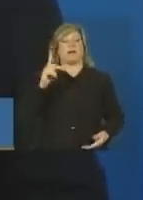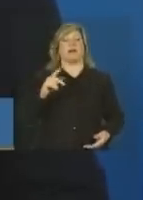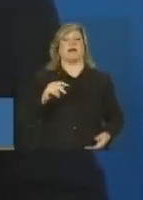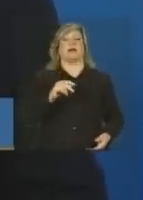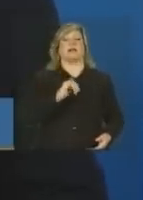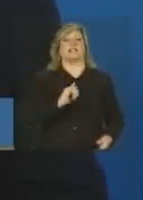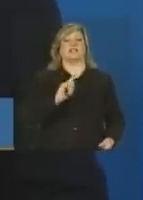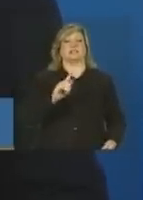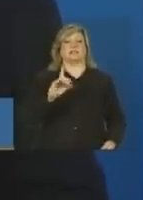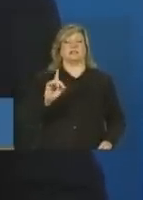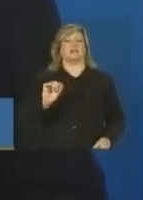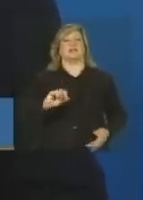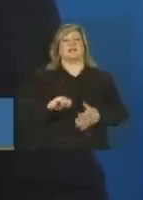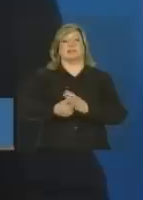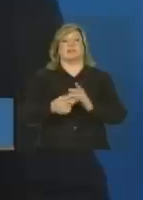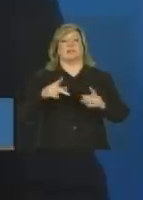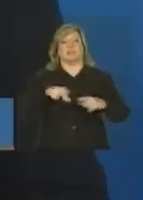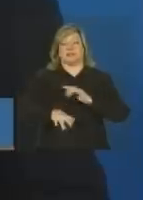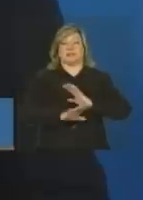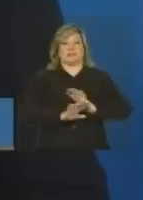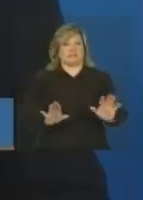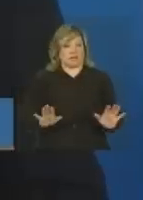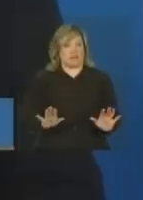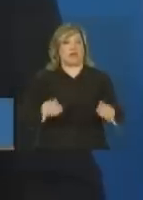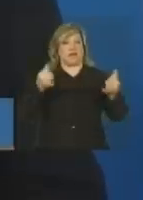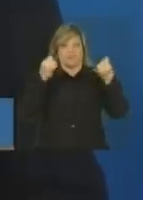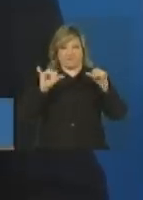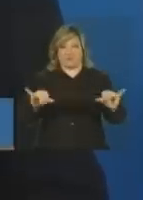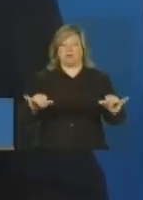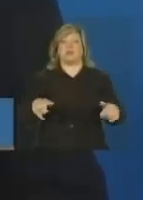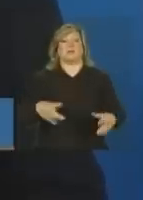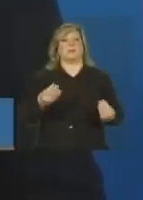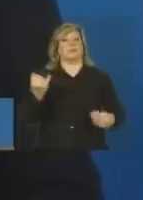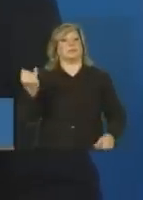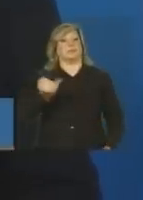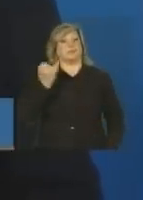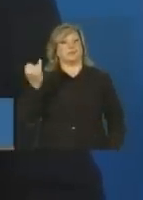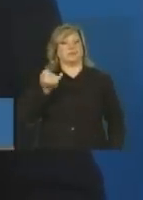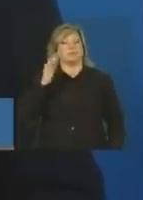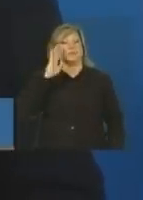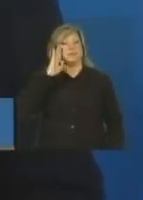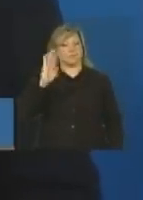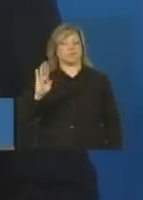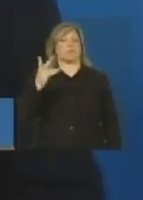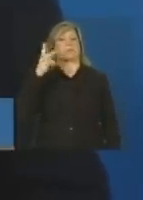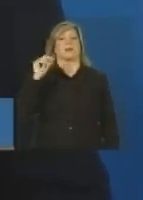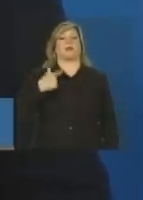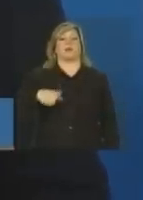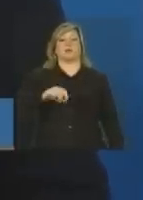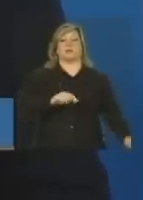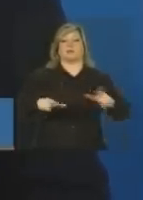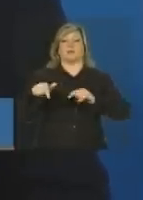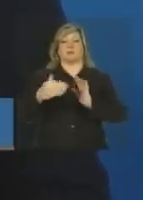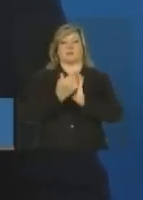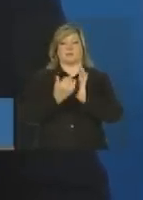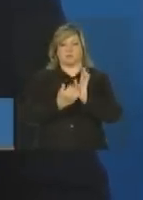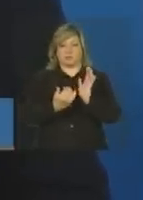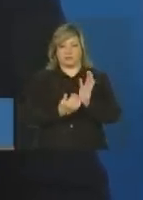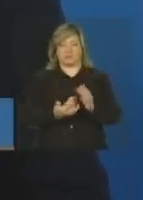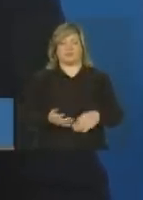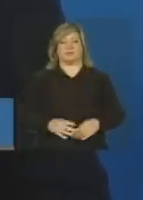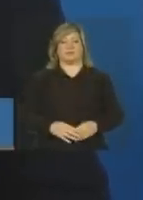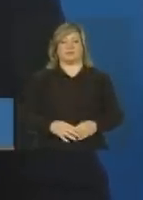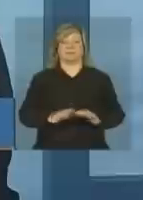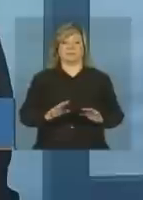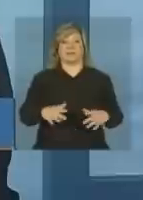zerado e, consequentemente, deixar de receber os recursos, que é tão importante, que é fundamental para a gestão do programa na ponta. Então, se ele